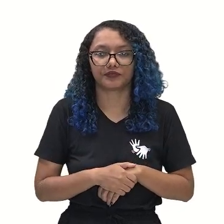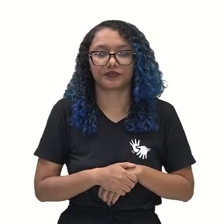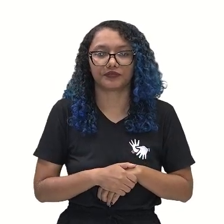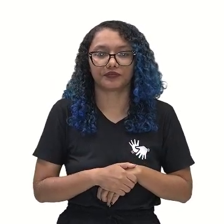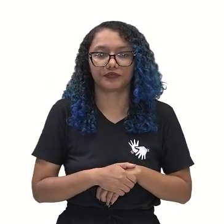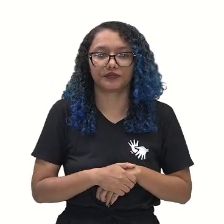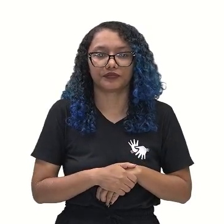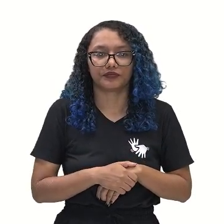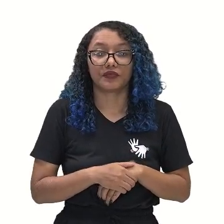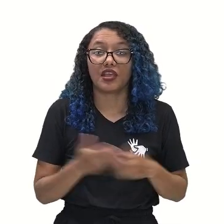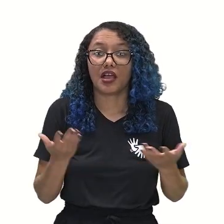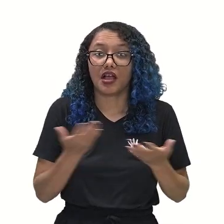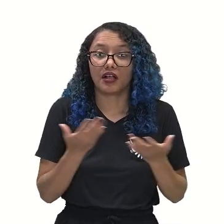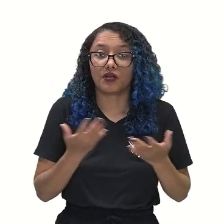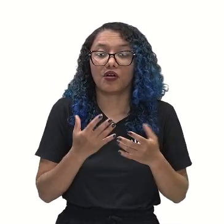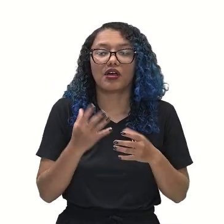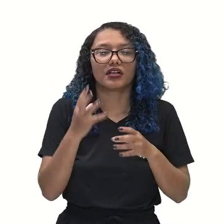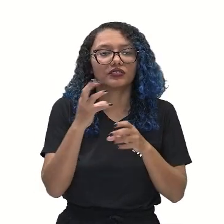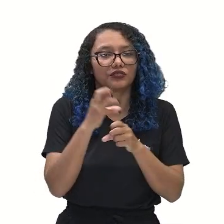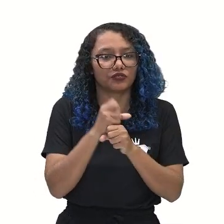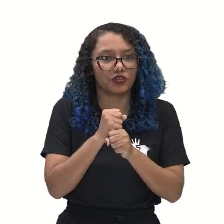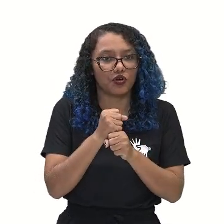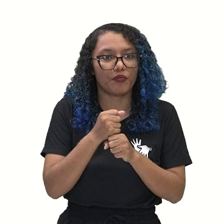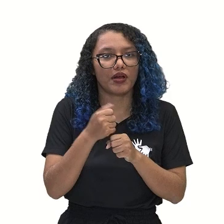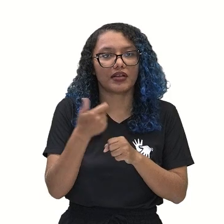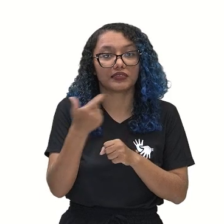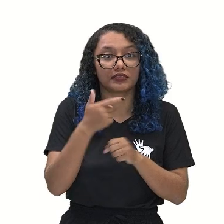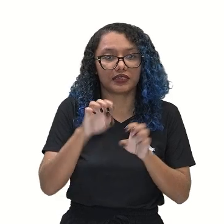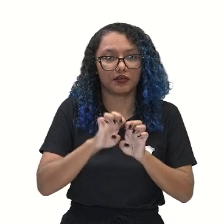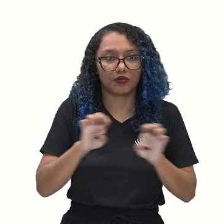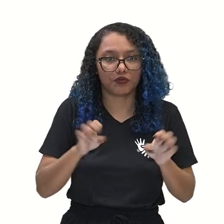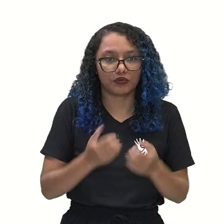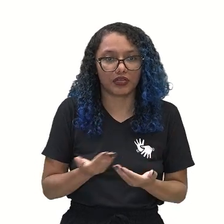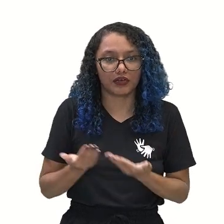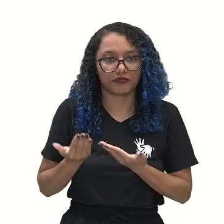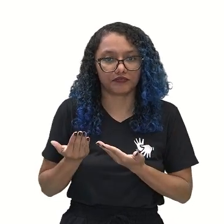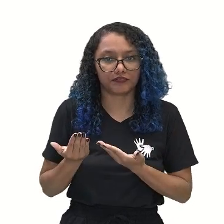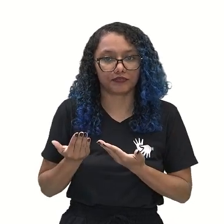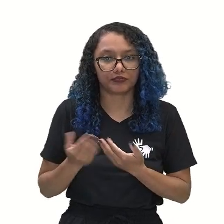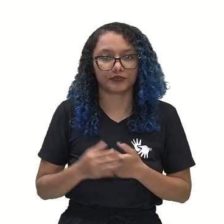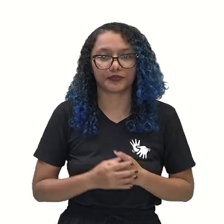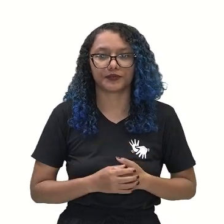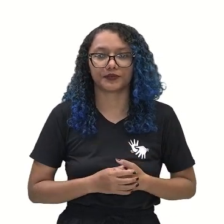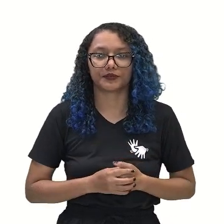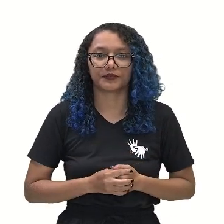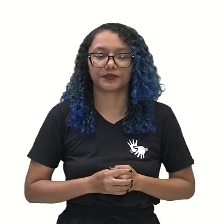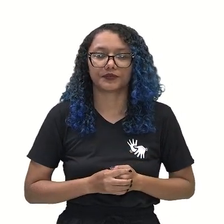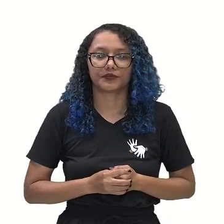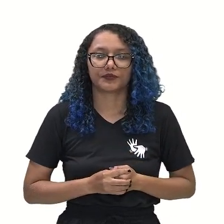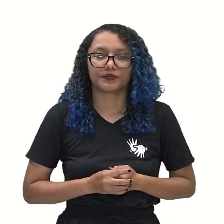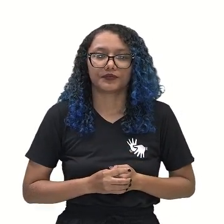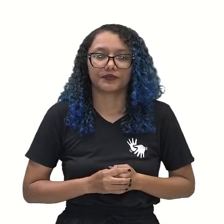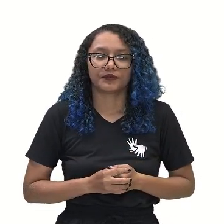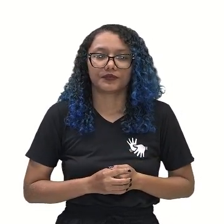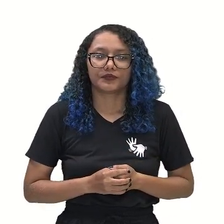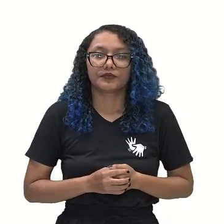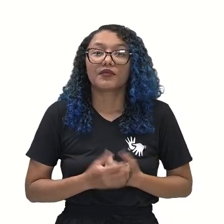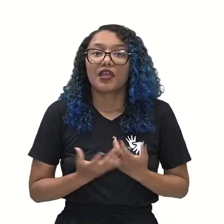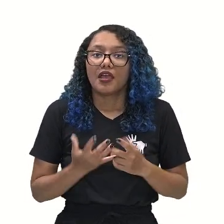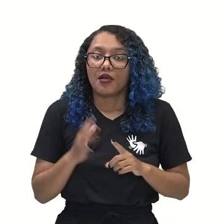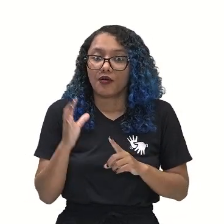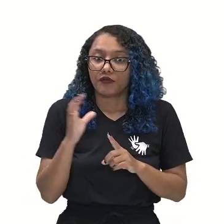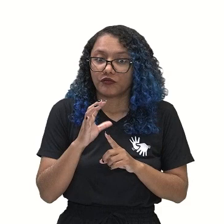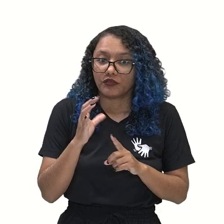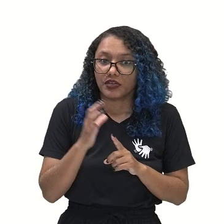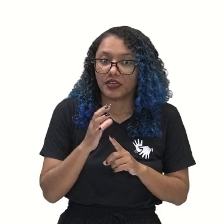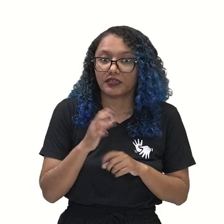a segunda. Ó, isso que eu estou exatamente fazendo foi uma manipulação para utilizar o